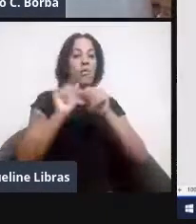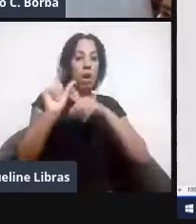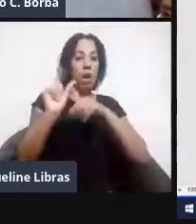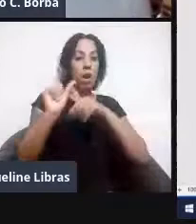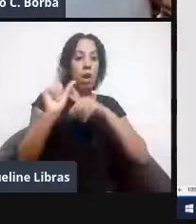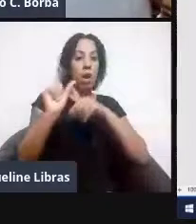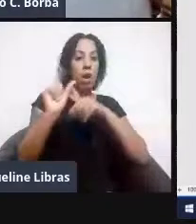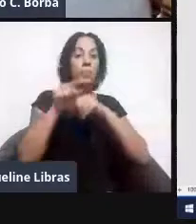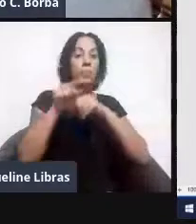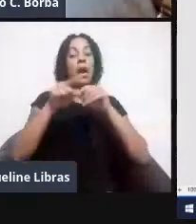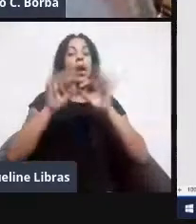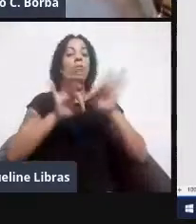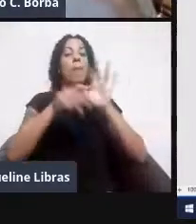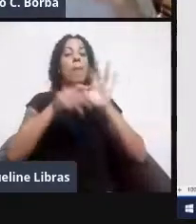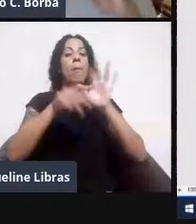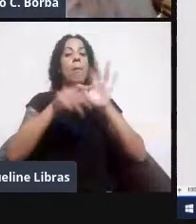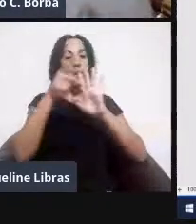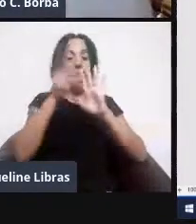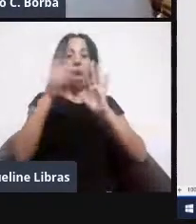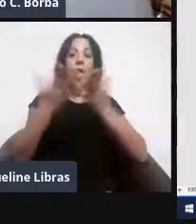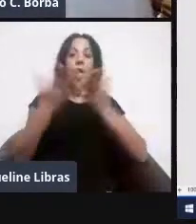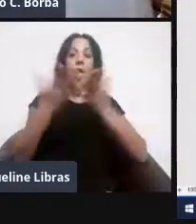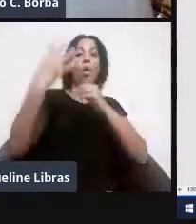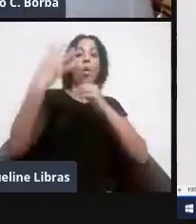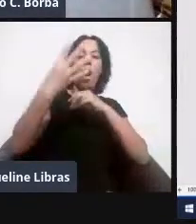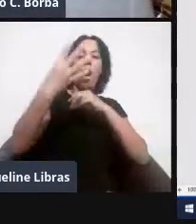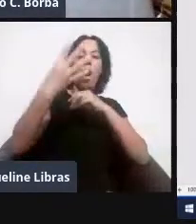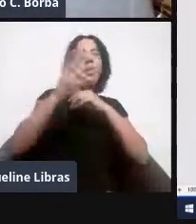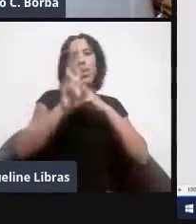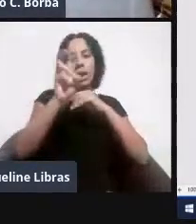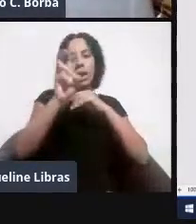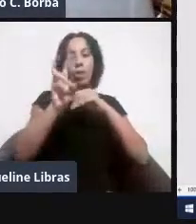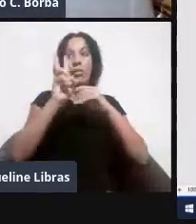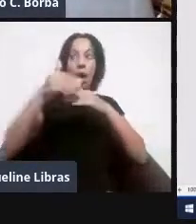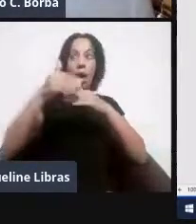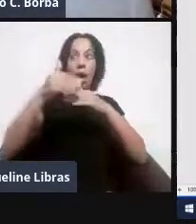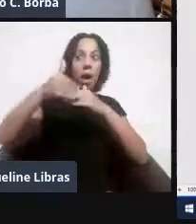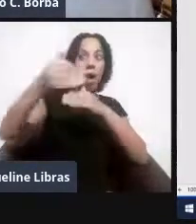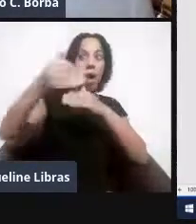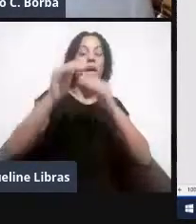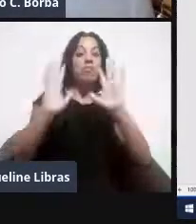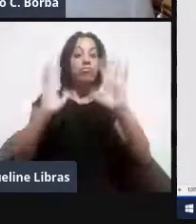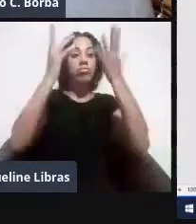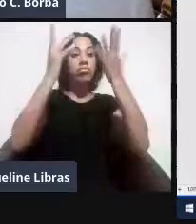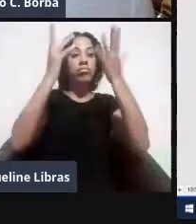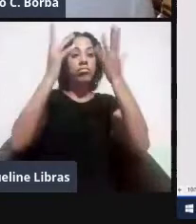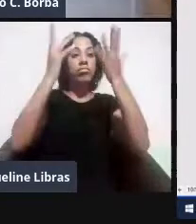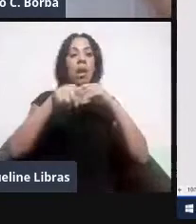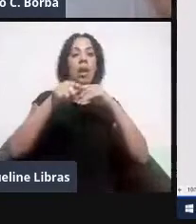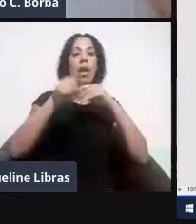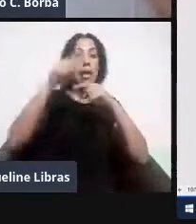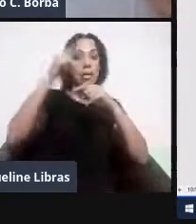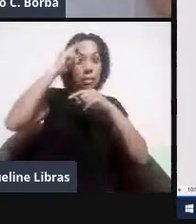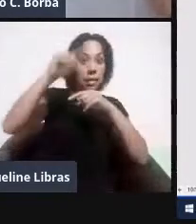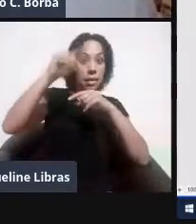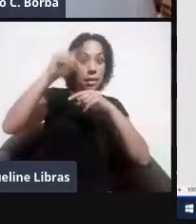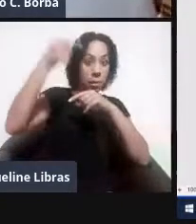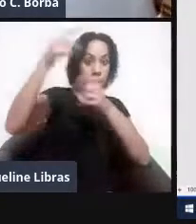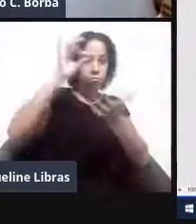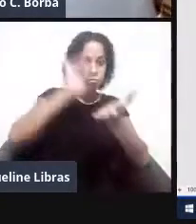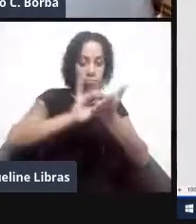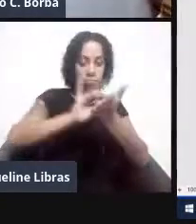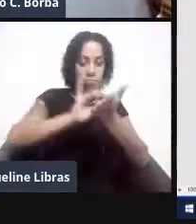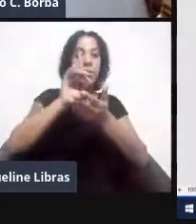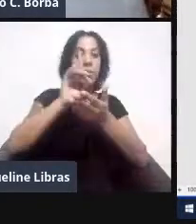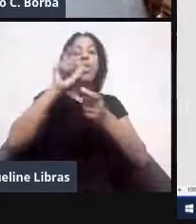quarto festival, o quinto festival, já anuncio para vocês, vai ser, aqui semana que vem, oficialmente, vai ser em Natal, vamos torcer que a